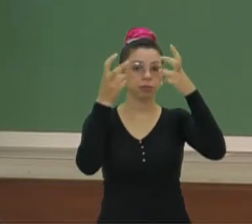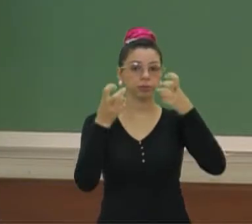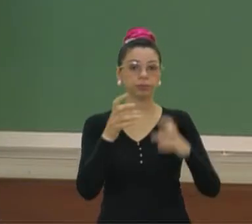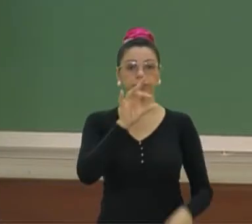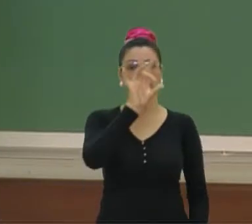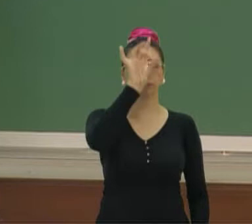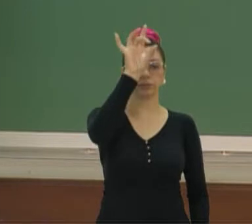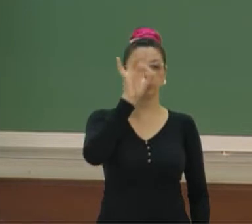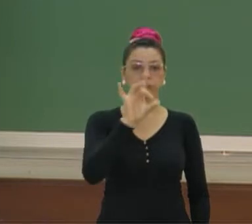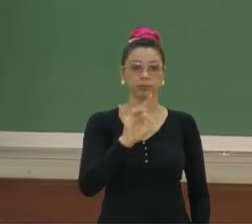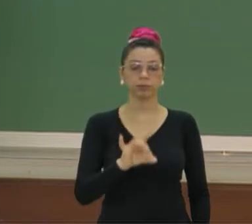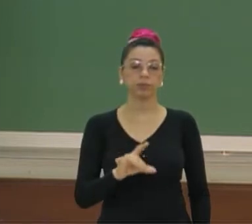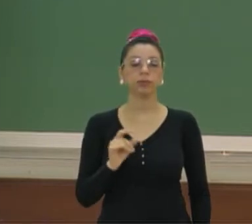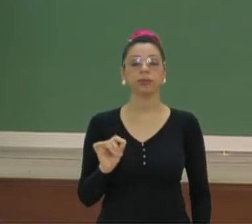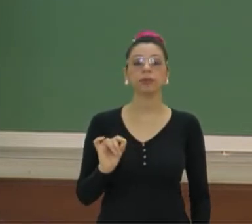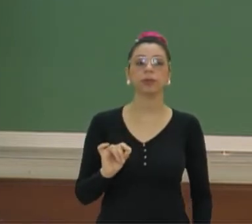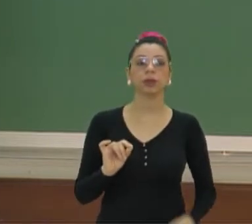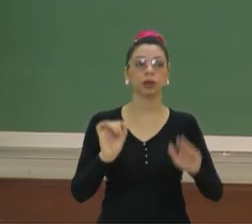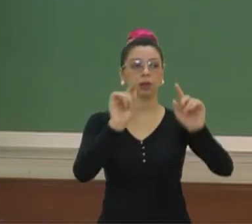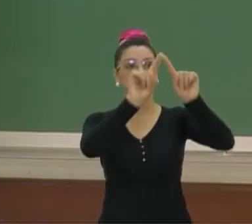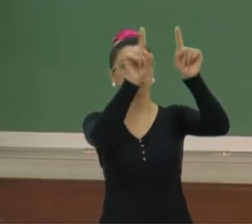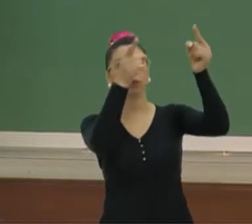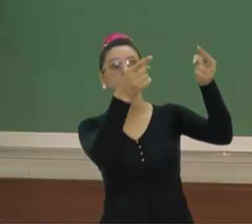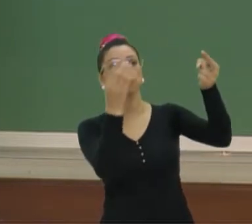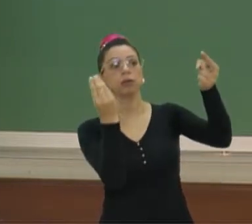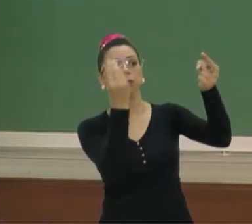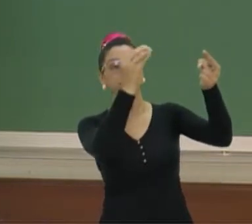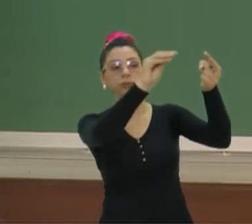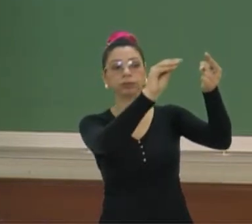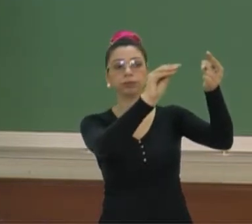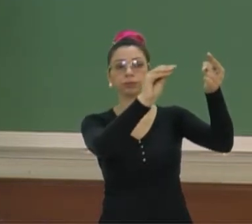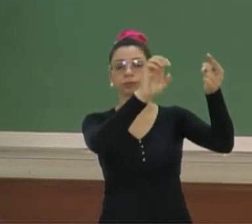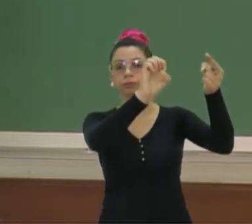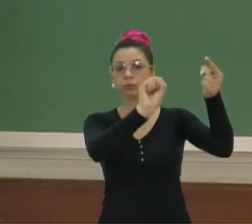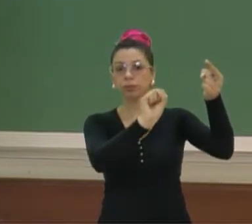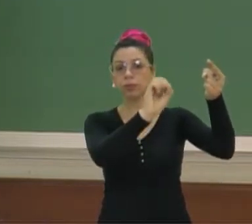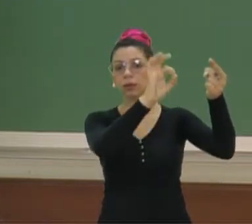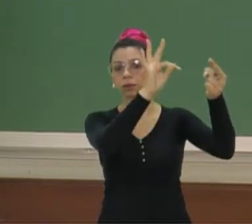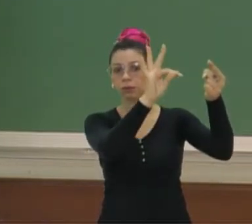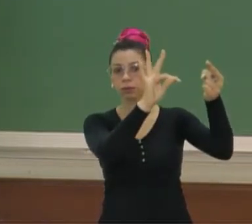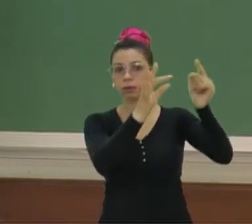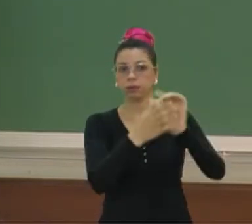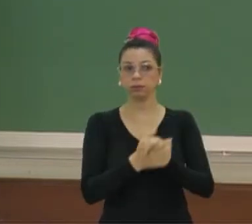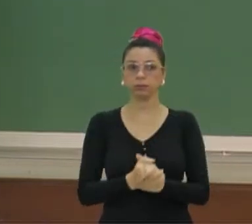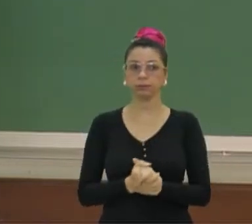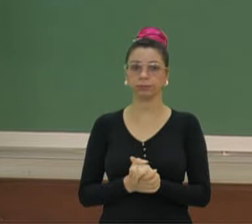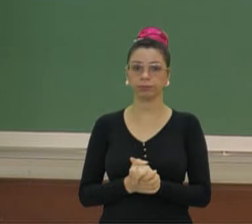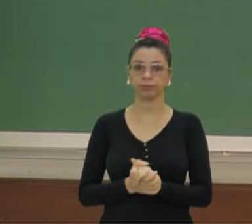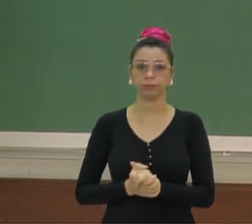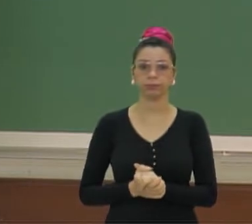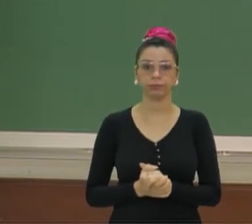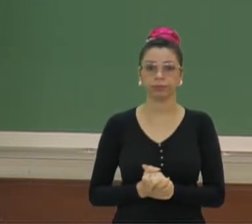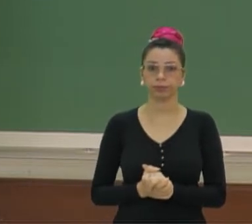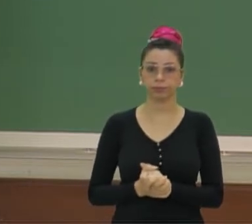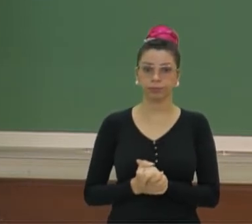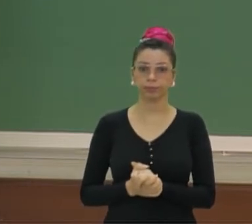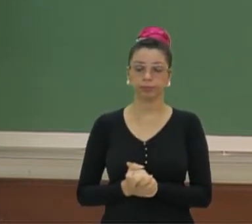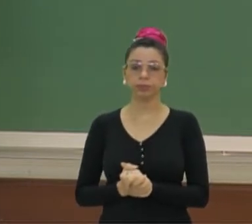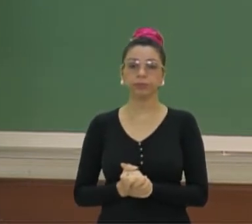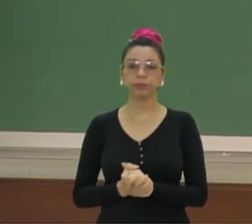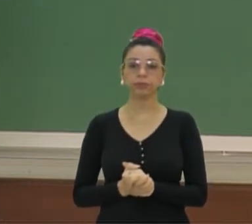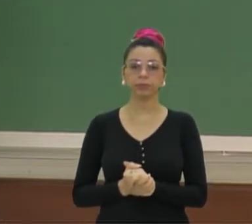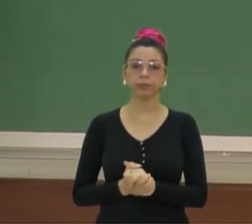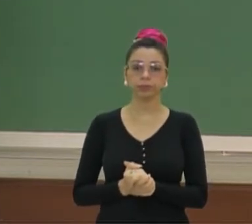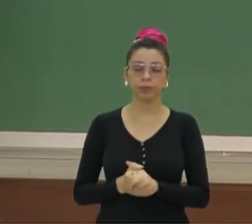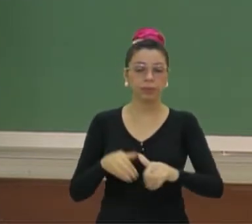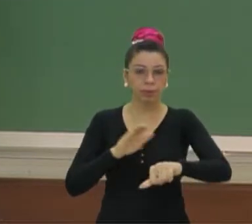das frases e vão colocar dentro do parêntese SP para simple past e past PC para past